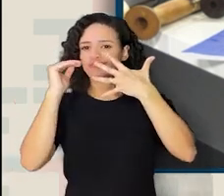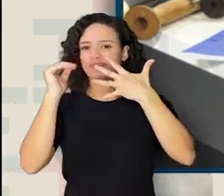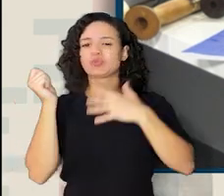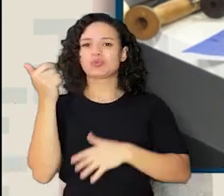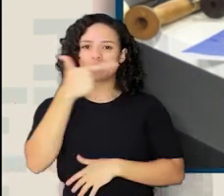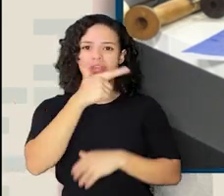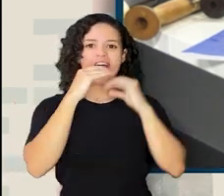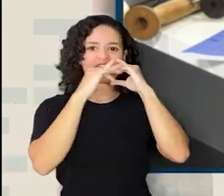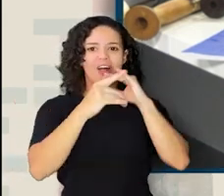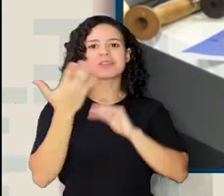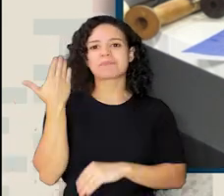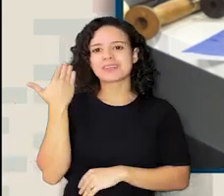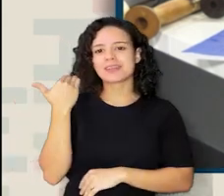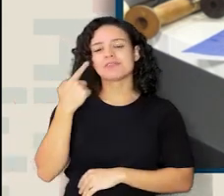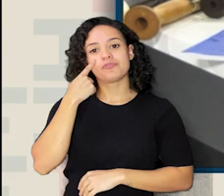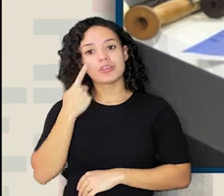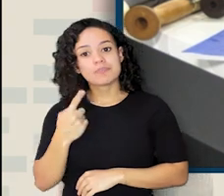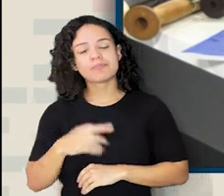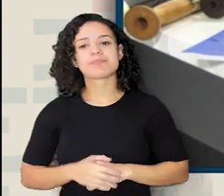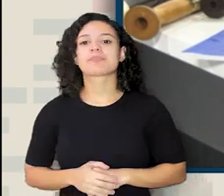tenor.